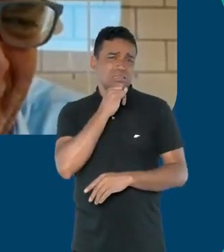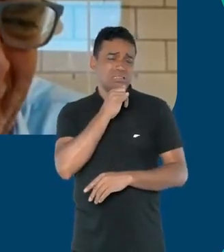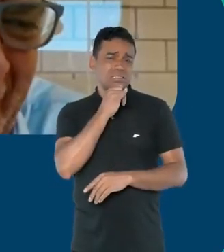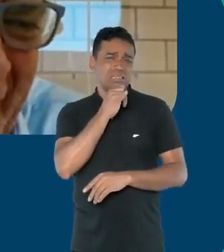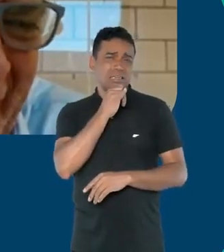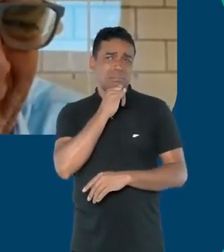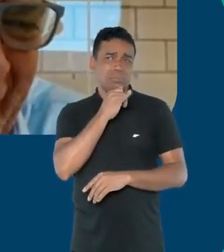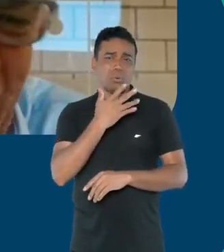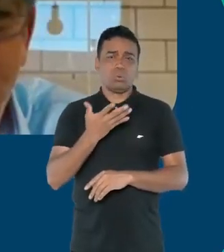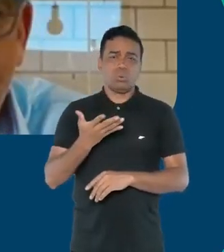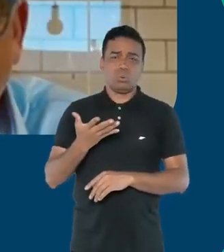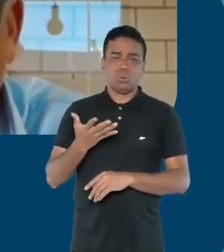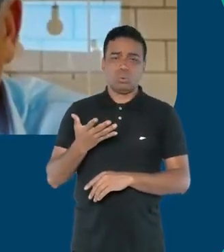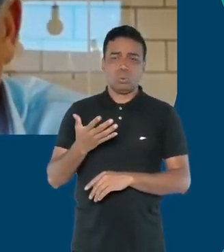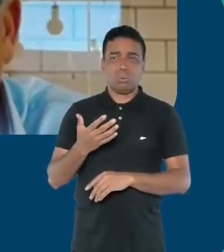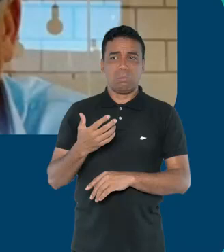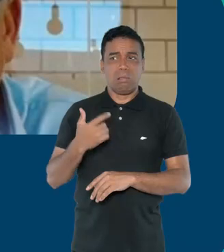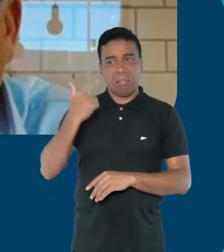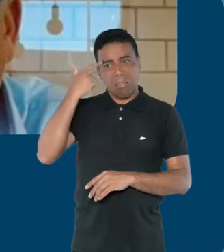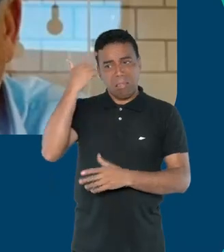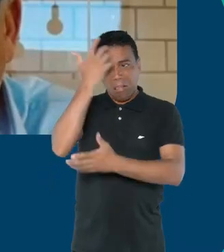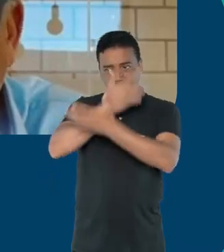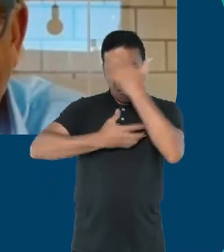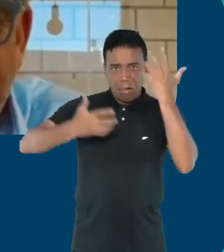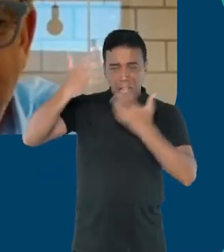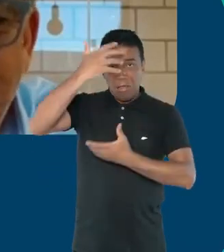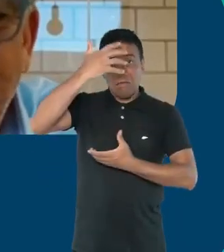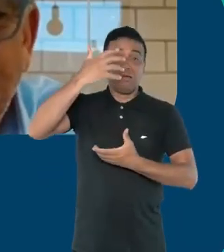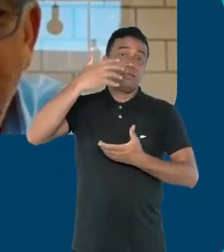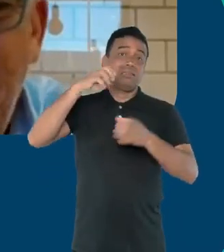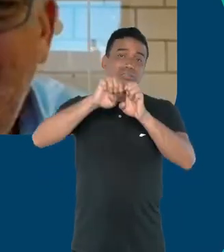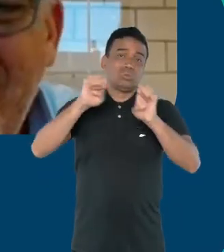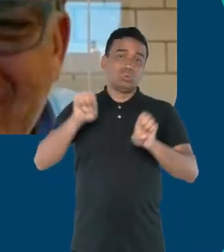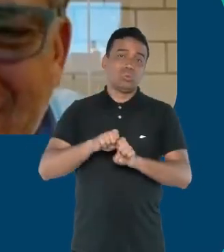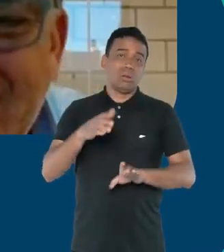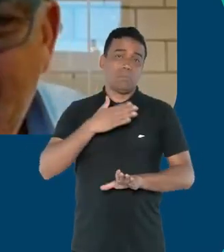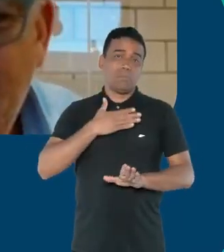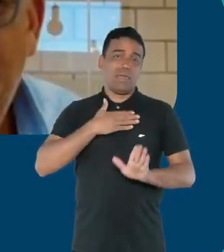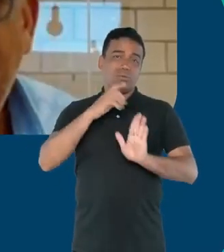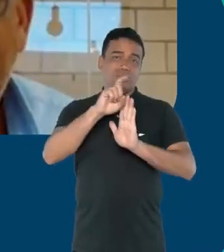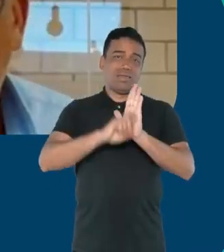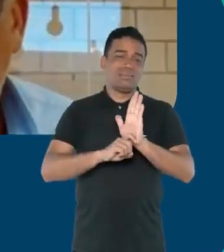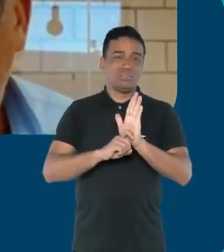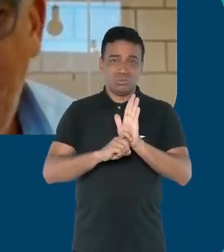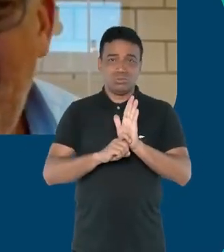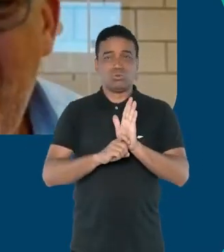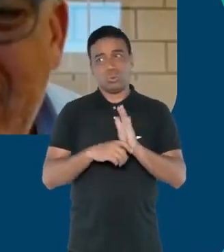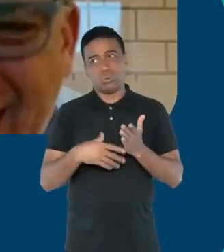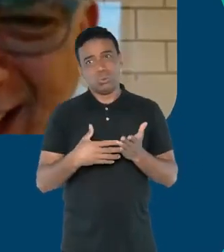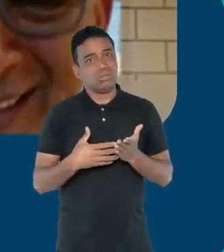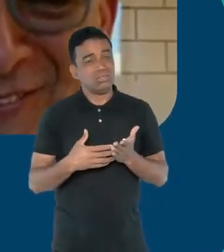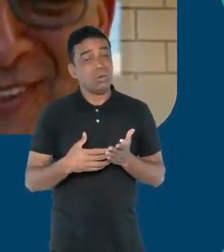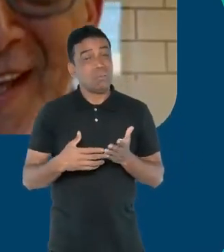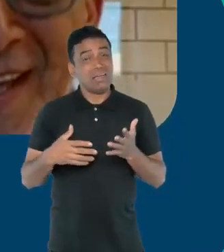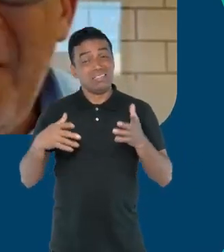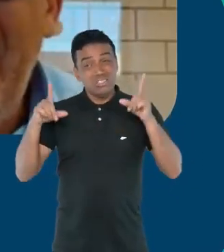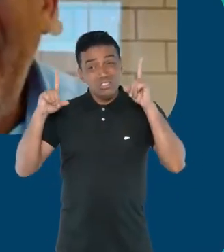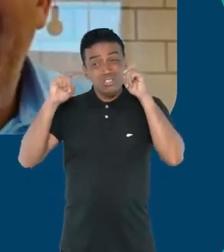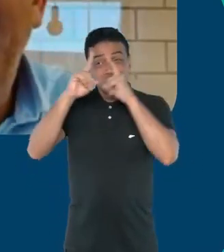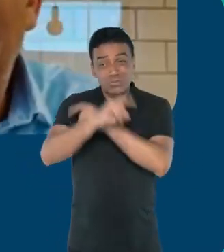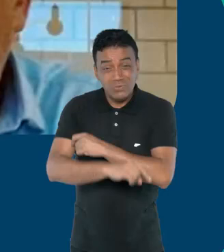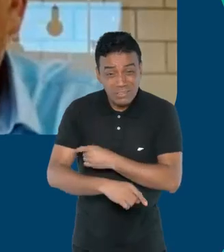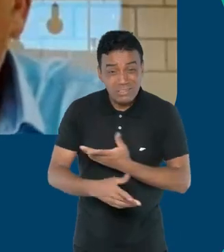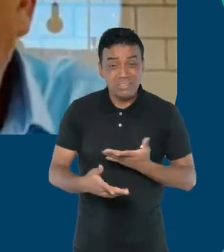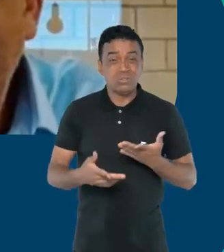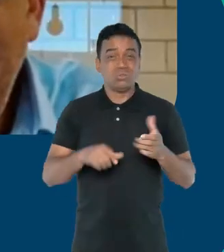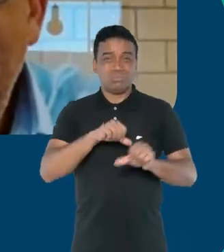digamos, neurótica com o meu próprio texto, você sabe, né? Cortar o próprio texto é sempre mais complicado, né?